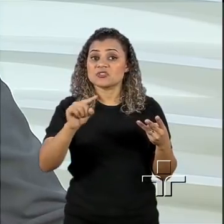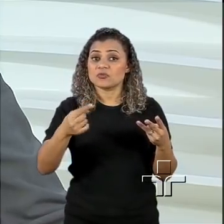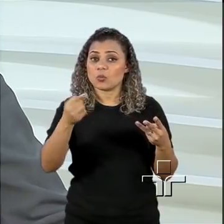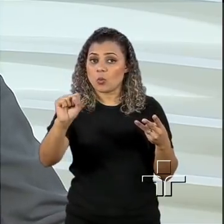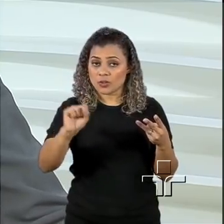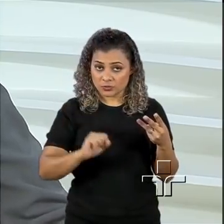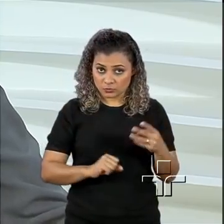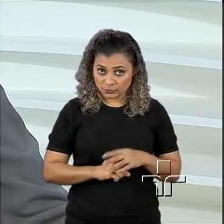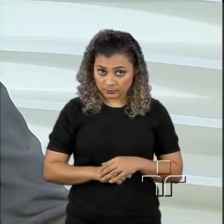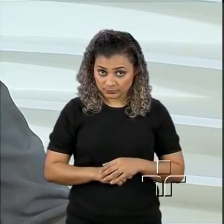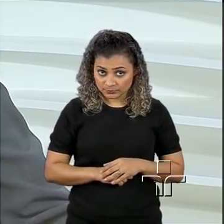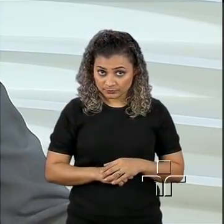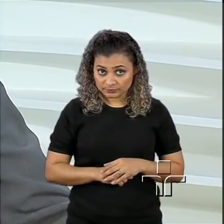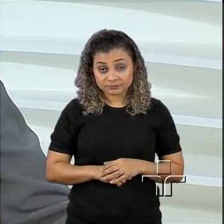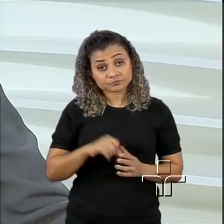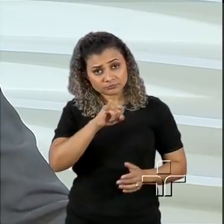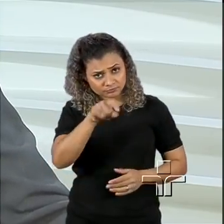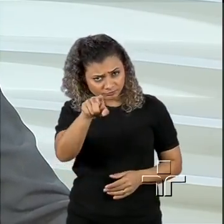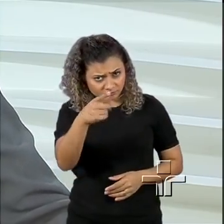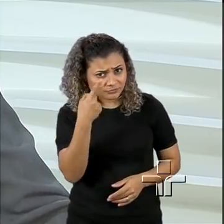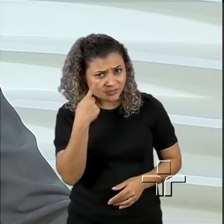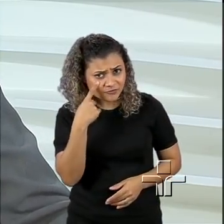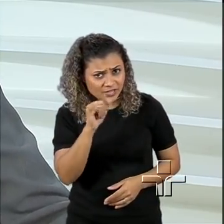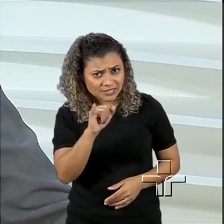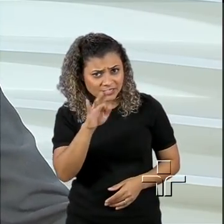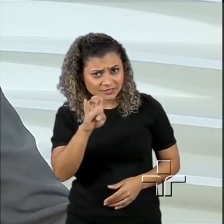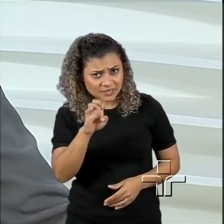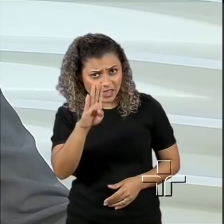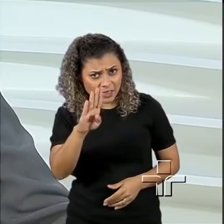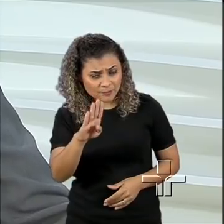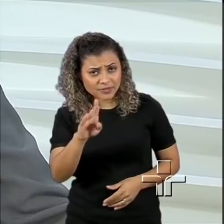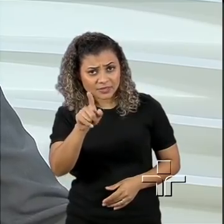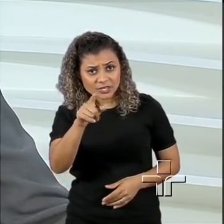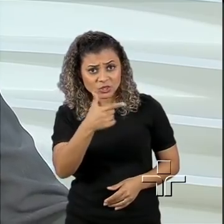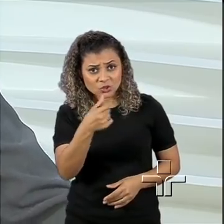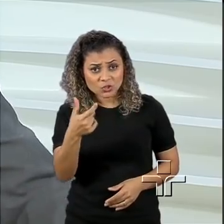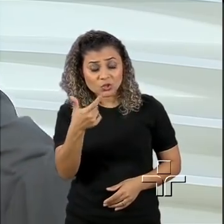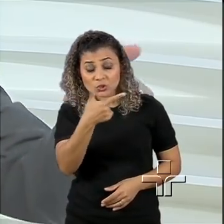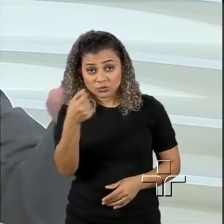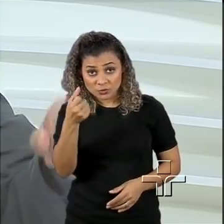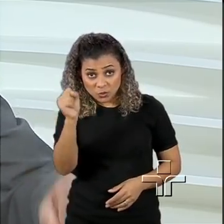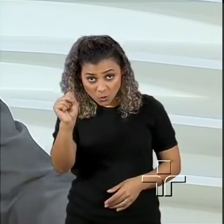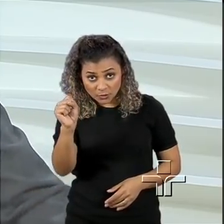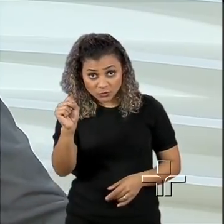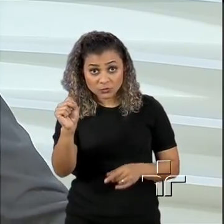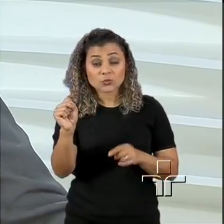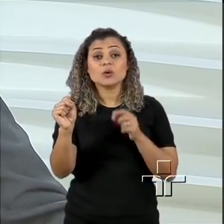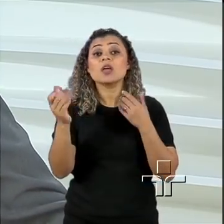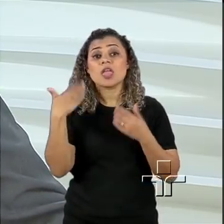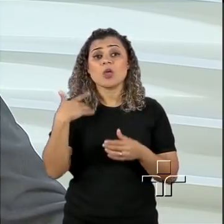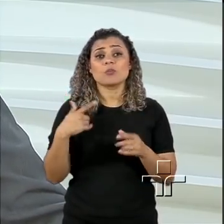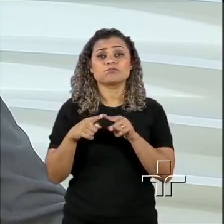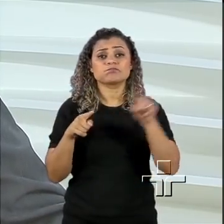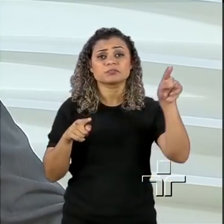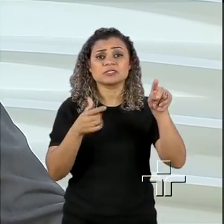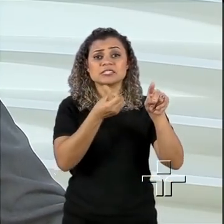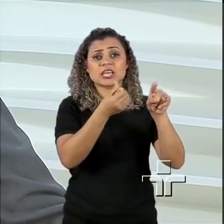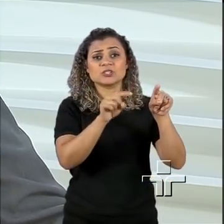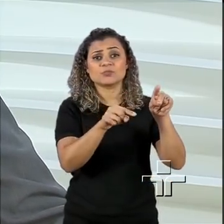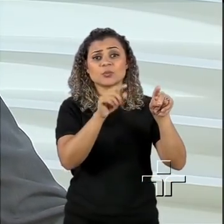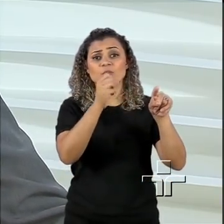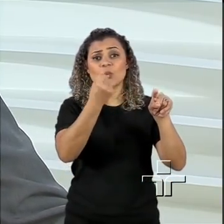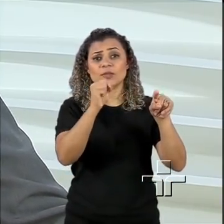é. Se você olhar o IDEB que eu assumi em 2008, era de 5,4, deixei com 6,8. Se você